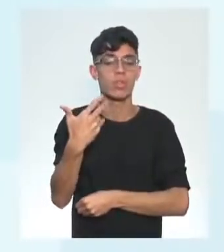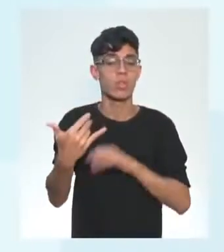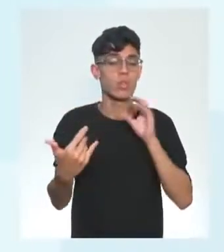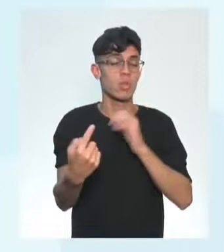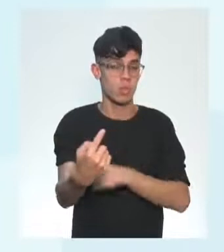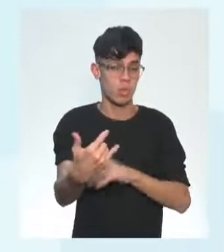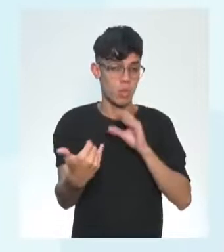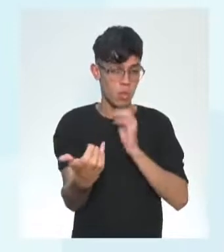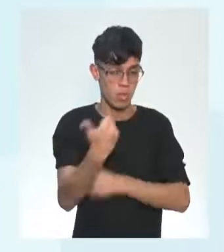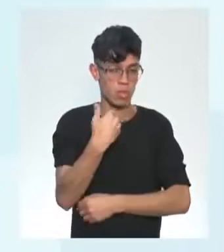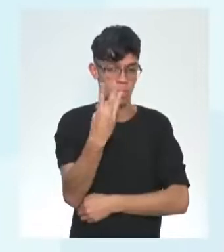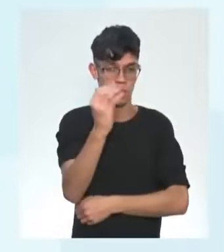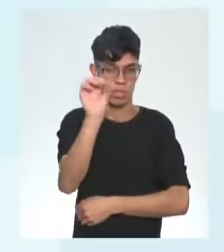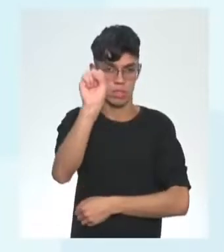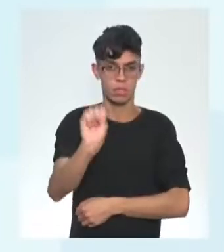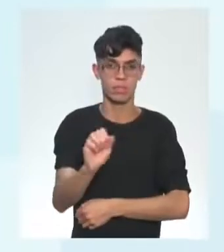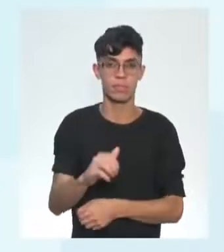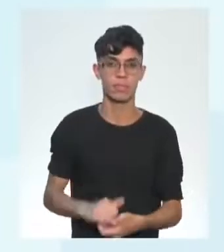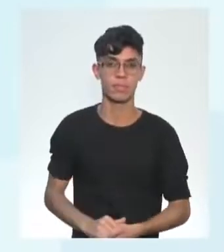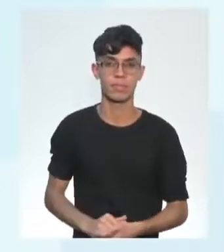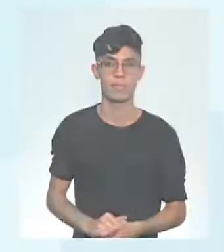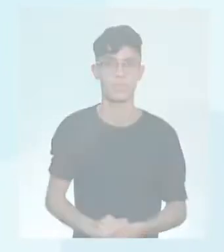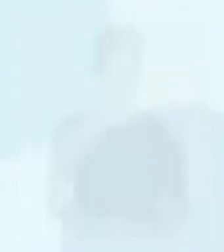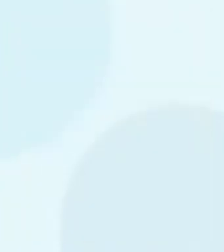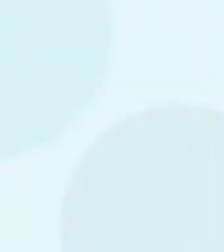30 segundos, já voltamos.